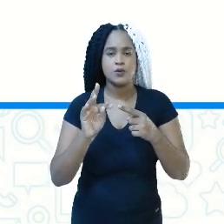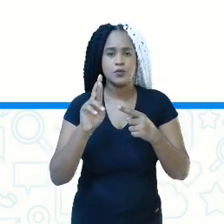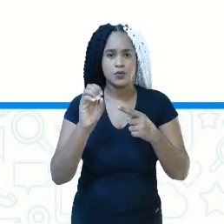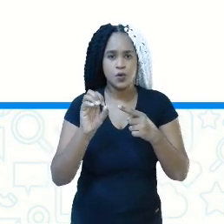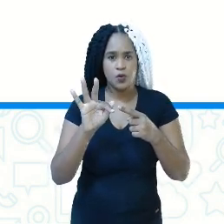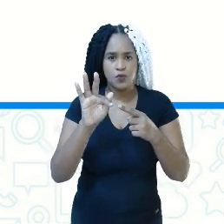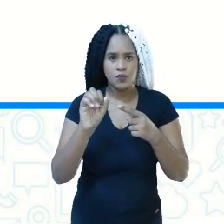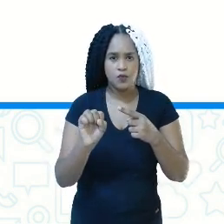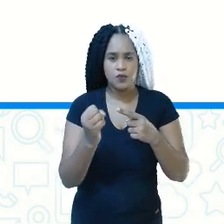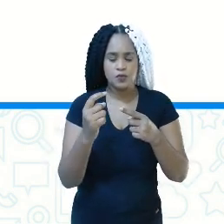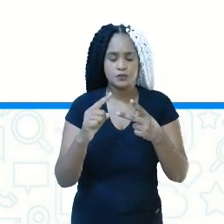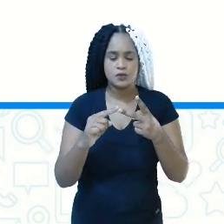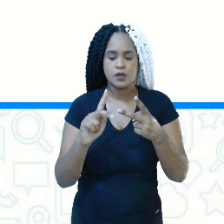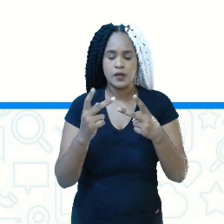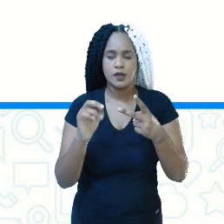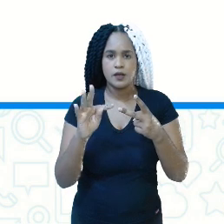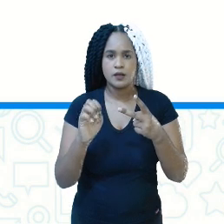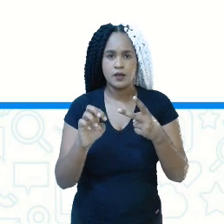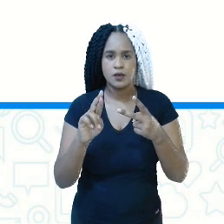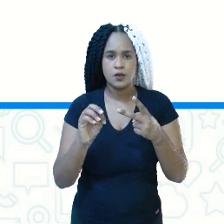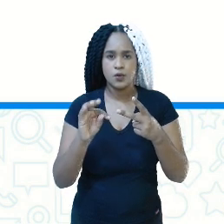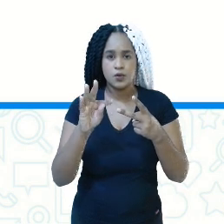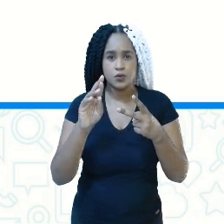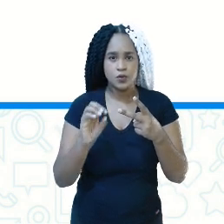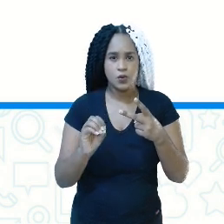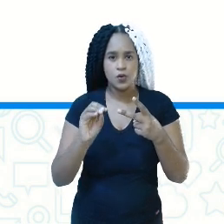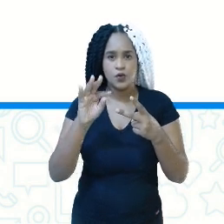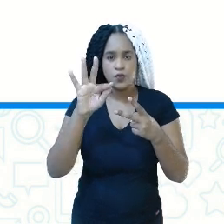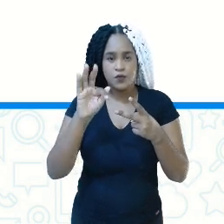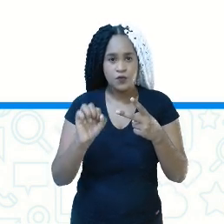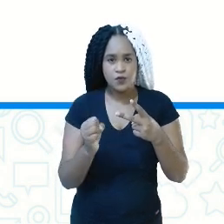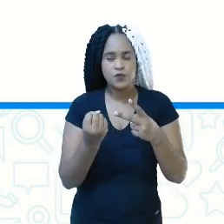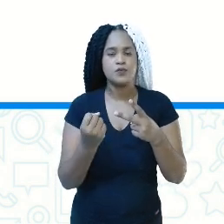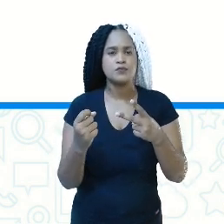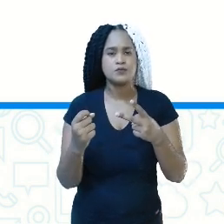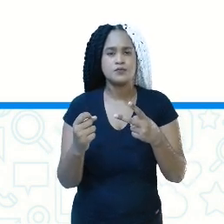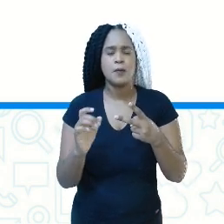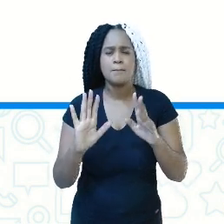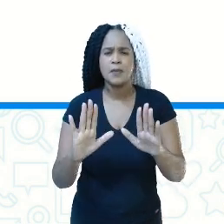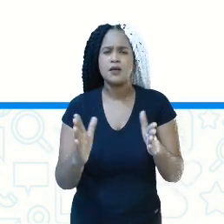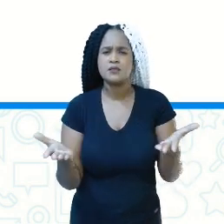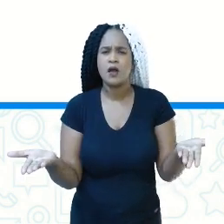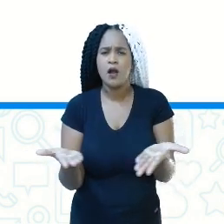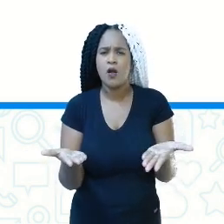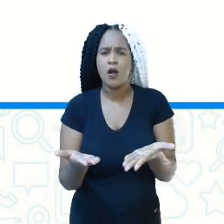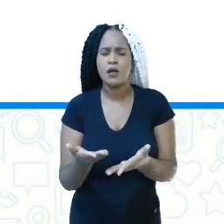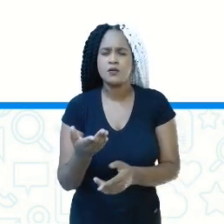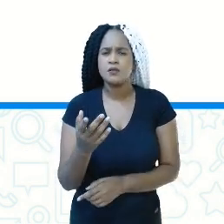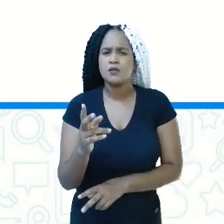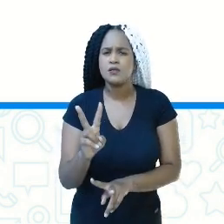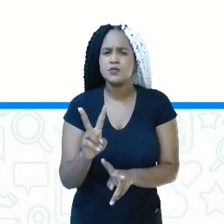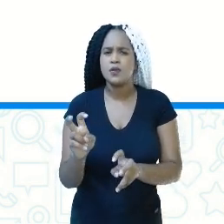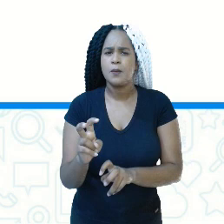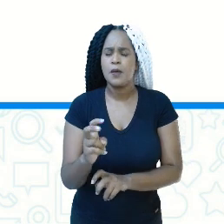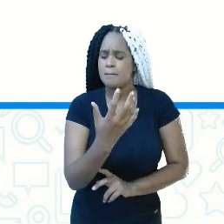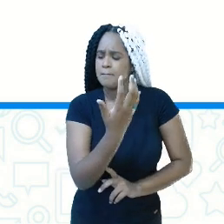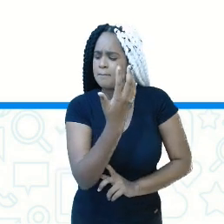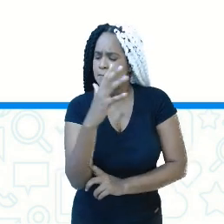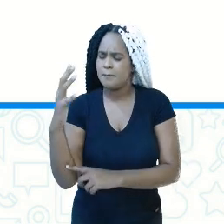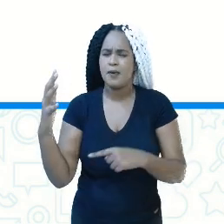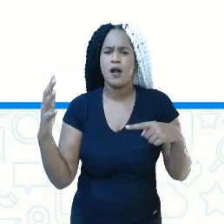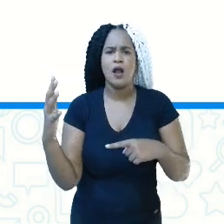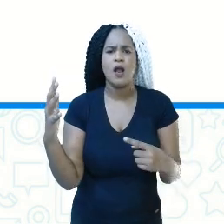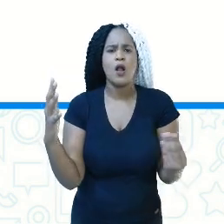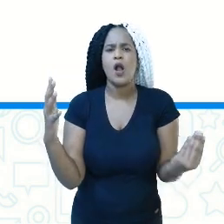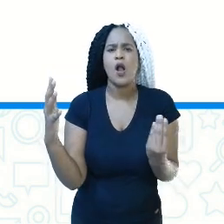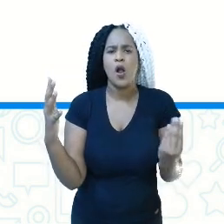e agora a pergunta é, e as plantas? A gente falou no comecinho da aula que todos os seres vivos precisam se